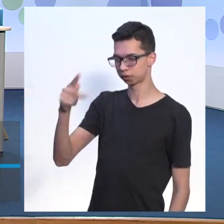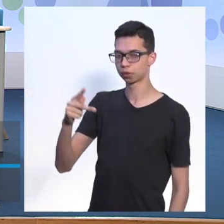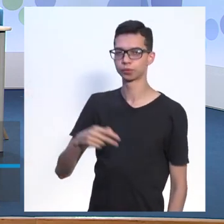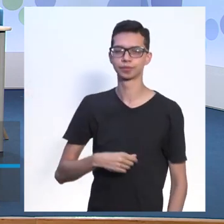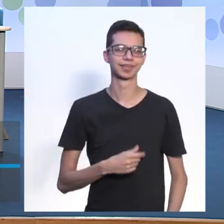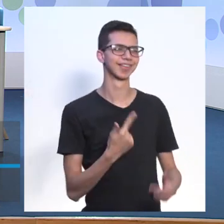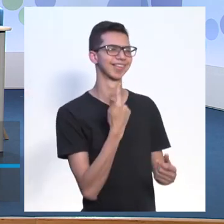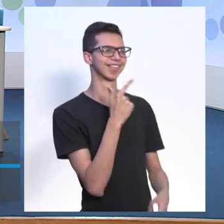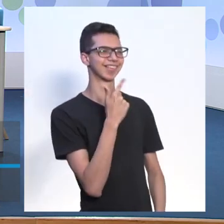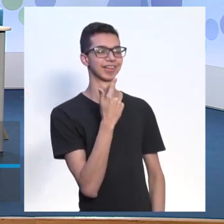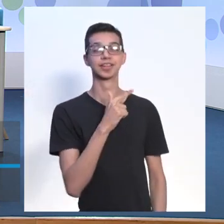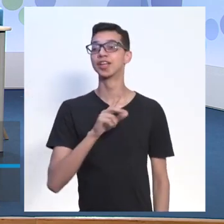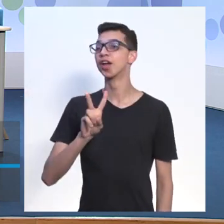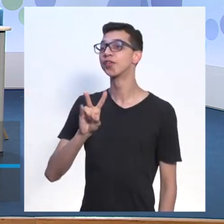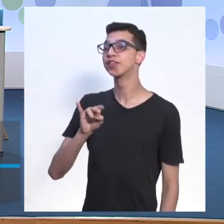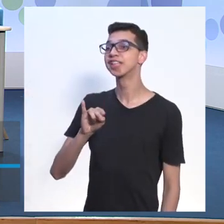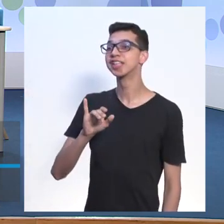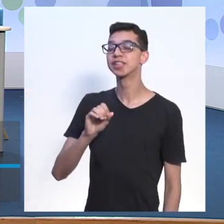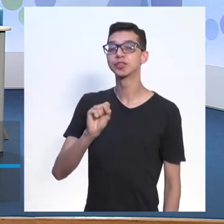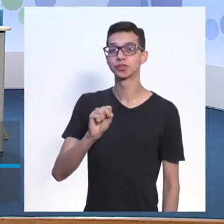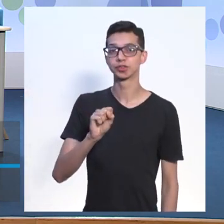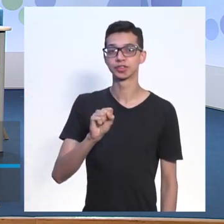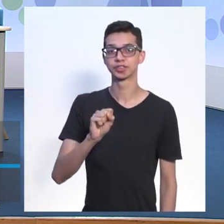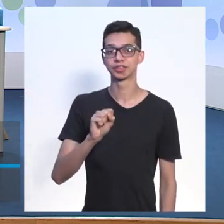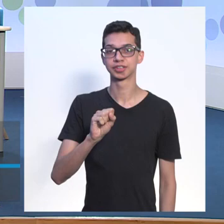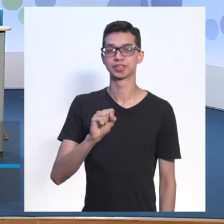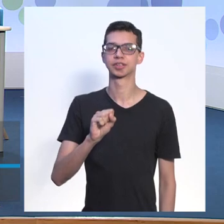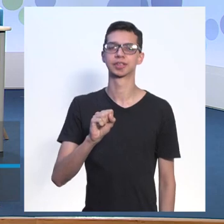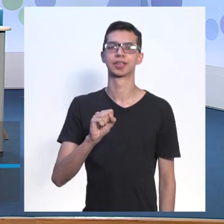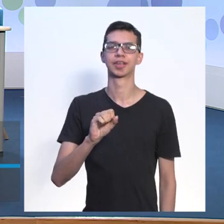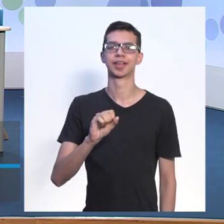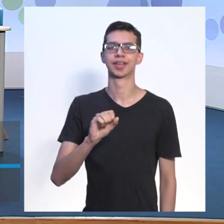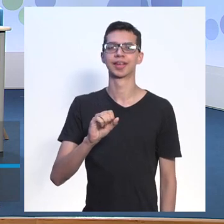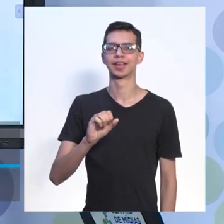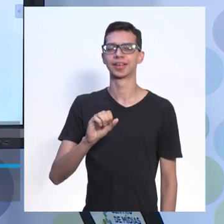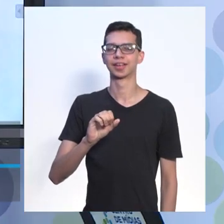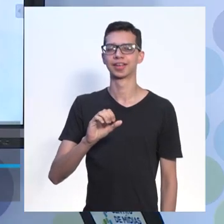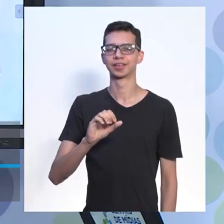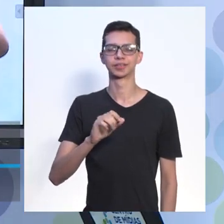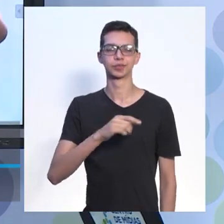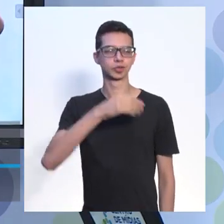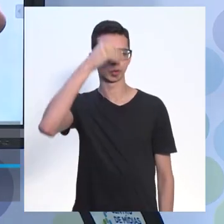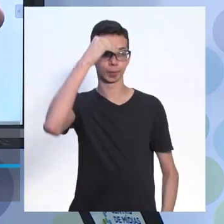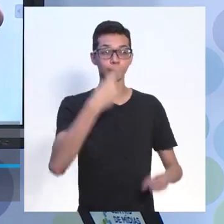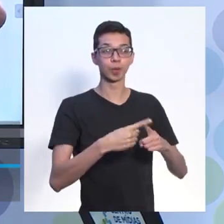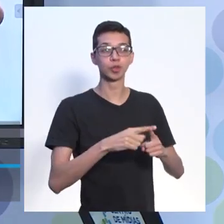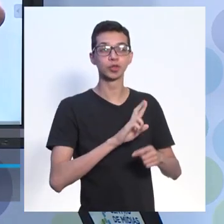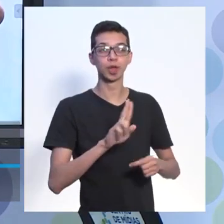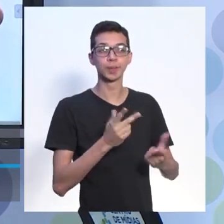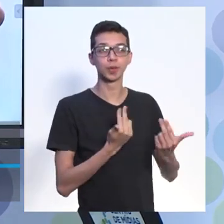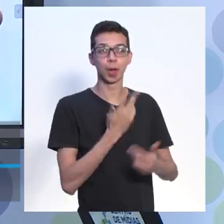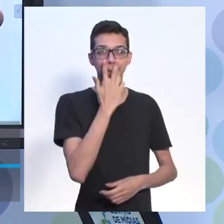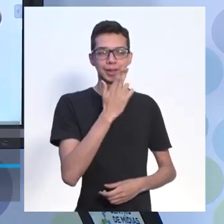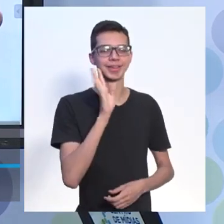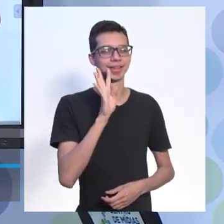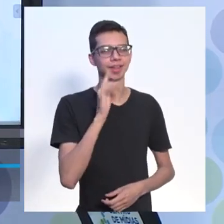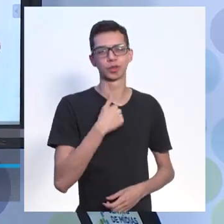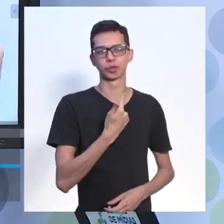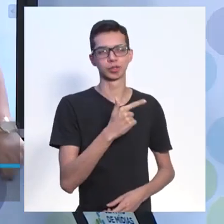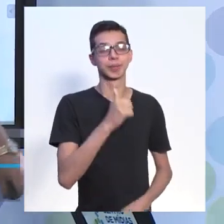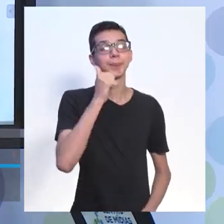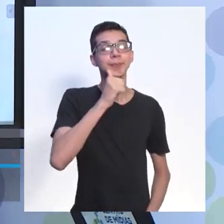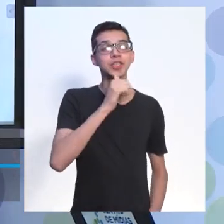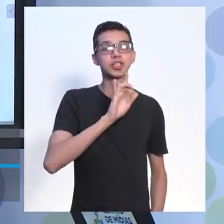Vinícius Chaves Carvalho aqui, ó. Ó, gente, o sobrinho é por conta só do sobrenome, tá? Mas Da seria escola- legal se fosse, mas eu só tenho